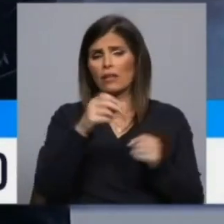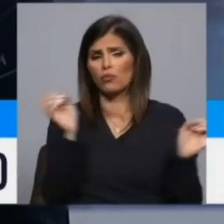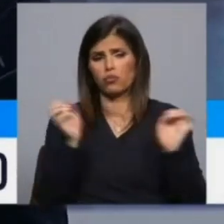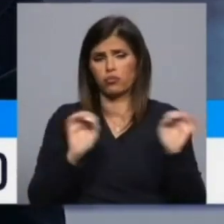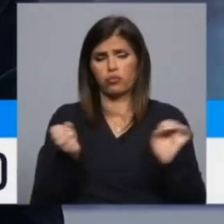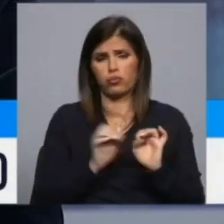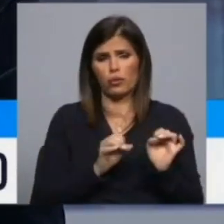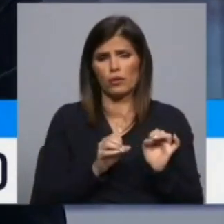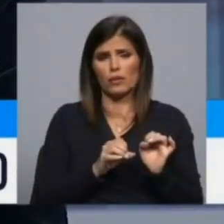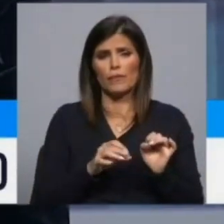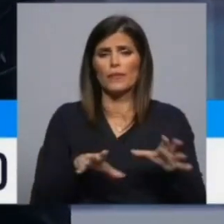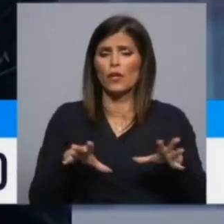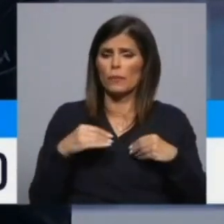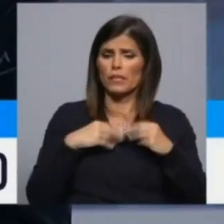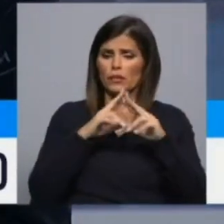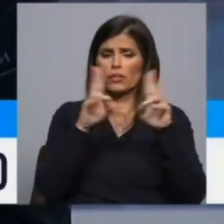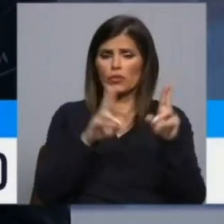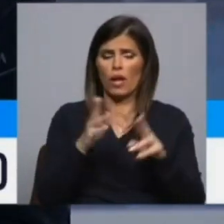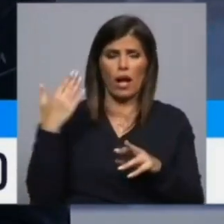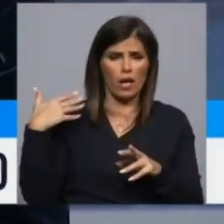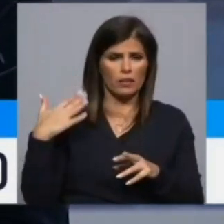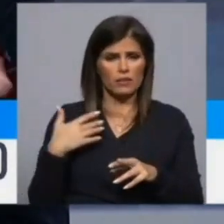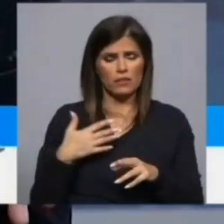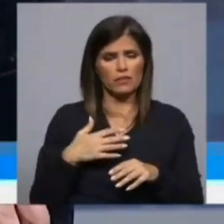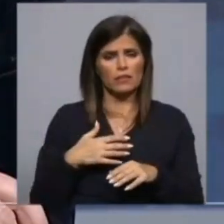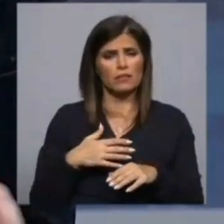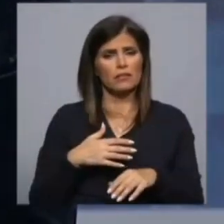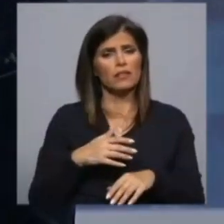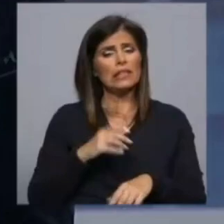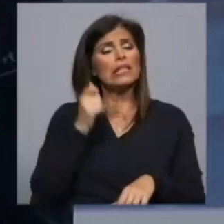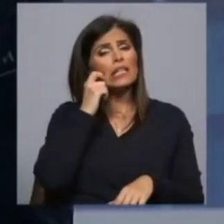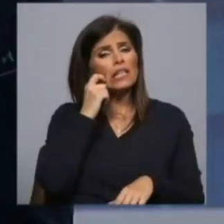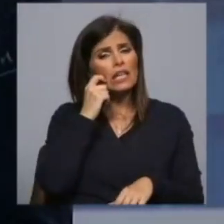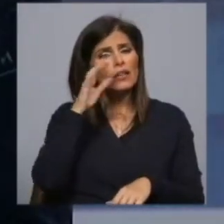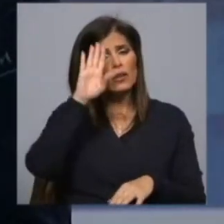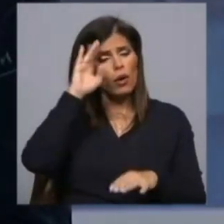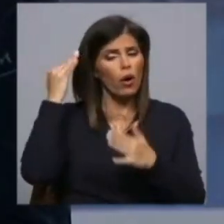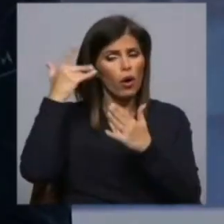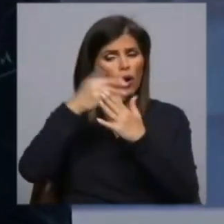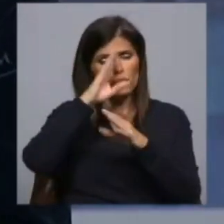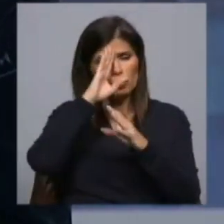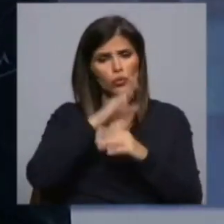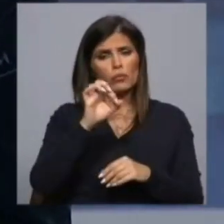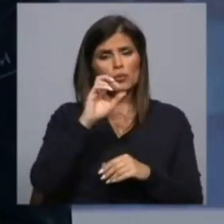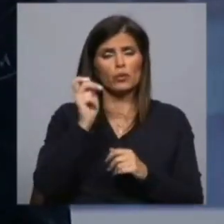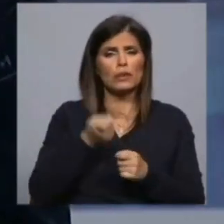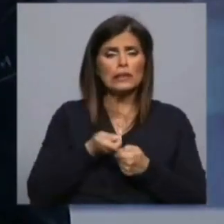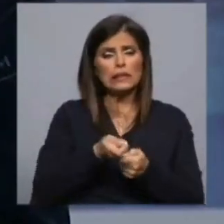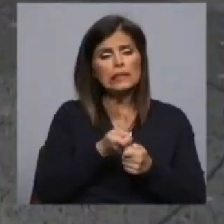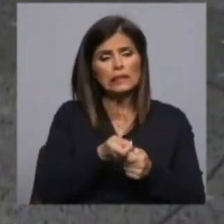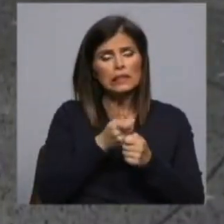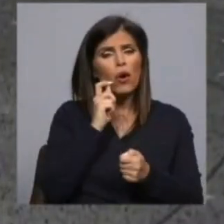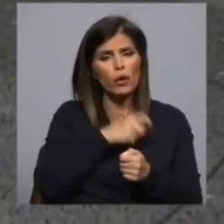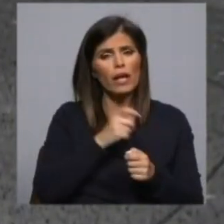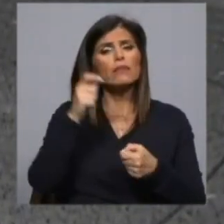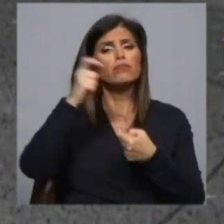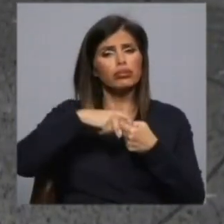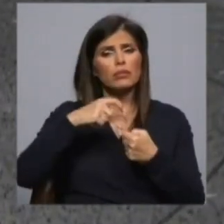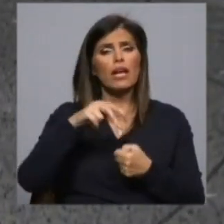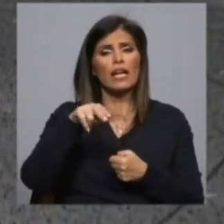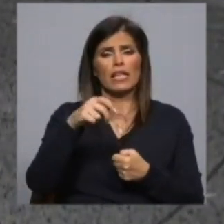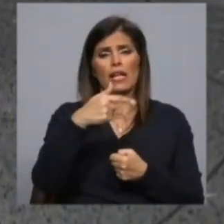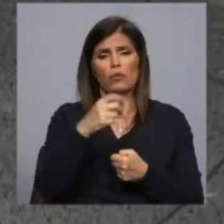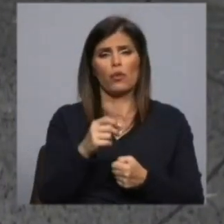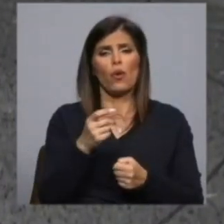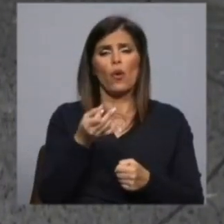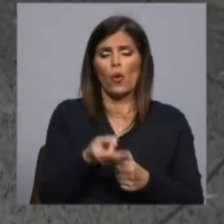umas pessoas na aceitação internacional inclusivamente por parte de quem nos últimos oito anos ando instigar a Ucrânia para adivinhar nada o